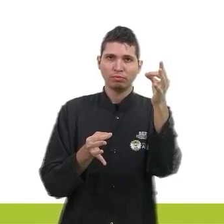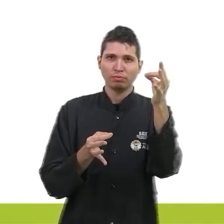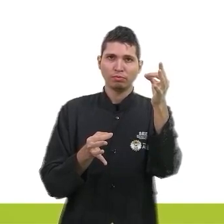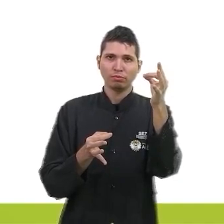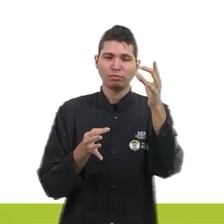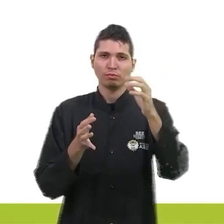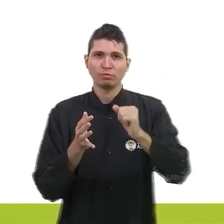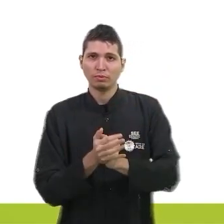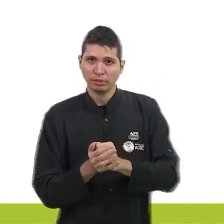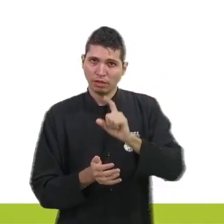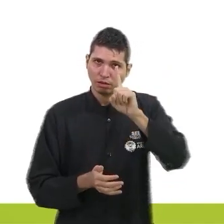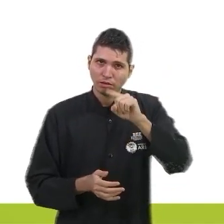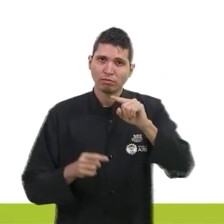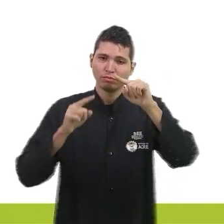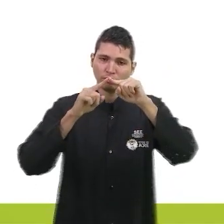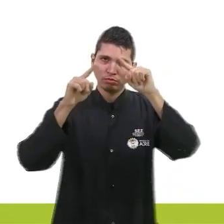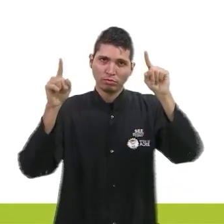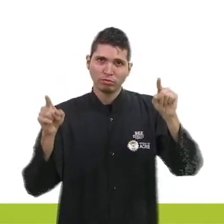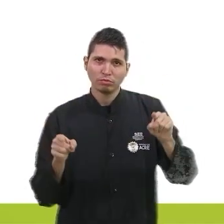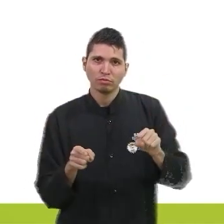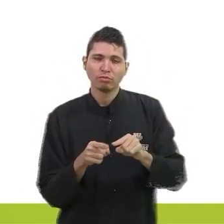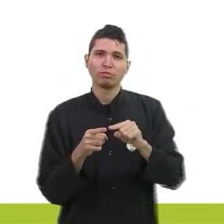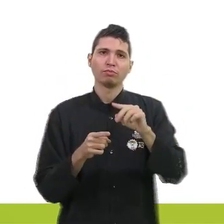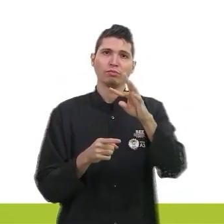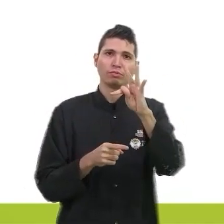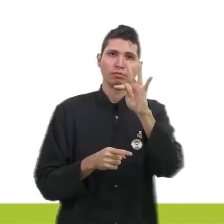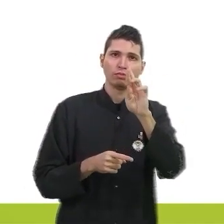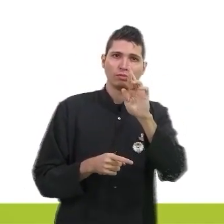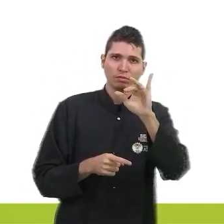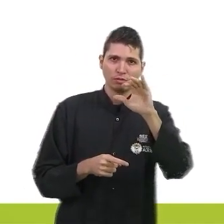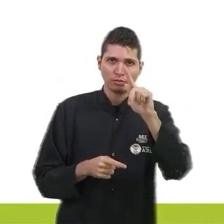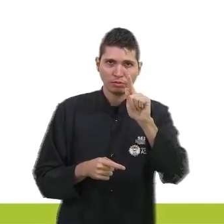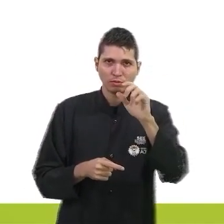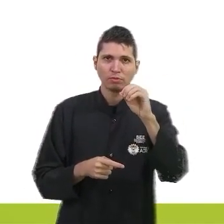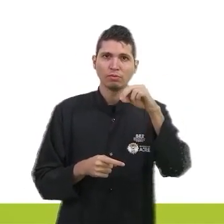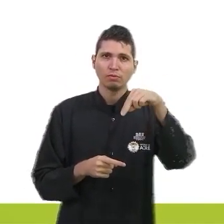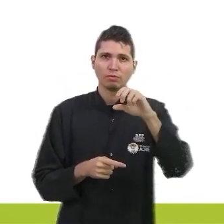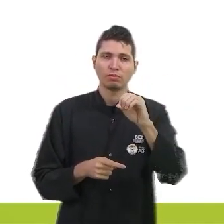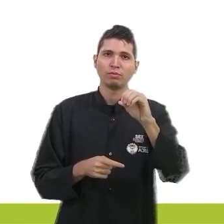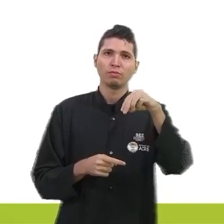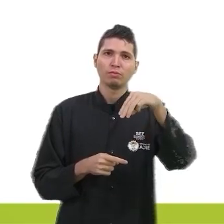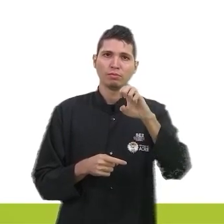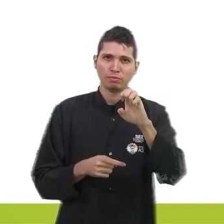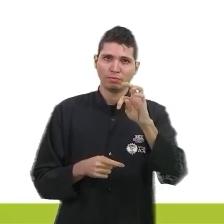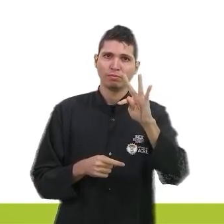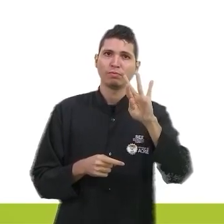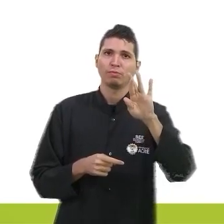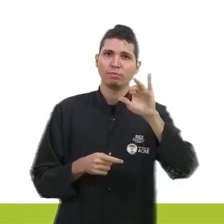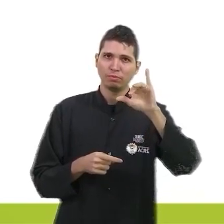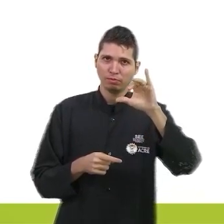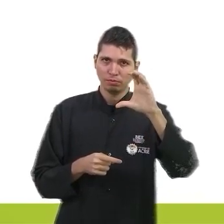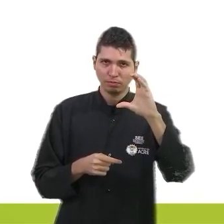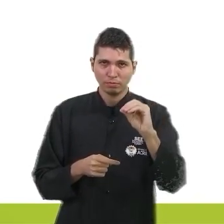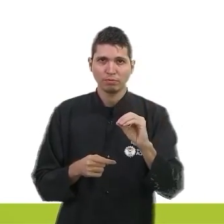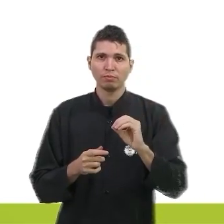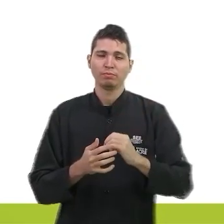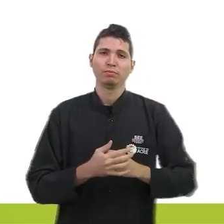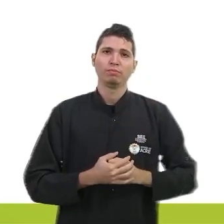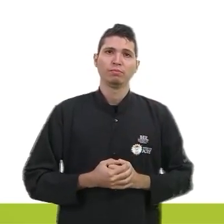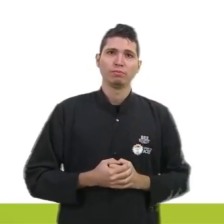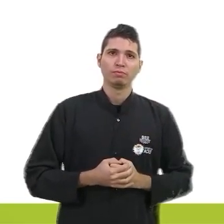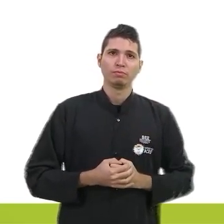círculo trigonométrico. Então, o círculo trigonométrico, mais uma vez, é uma maneira de descrever os pontos da